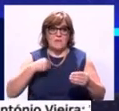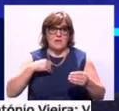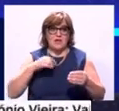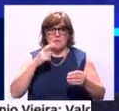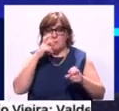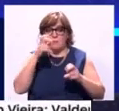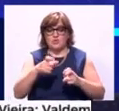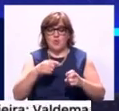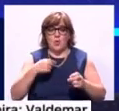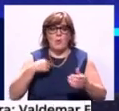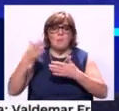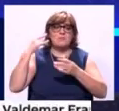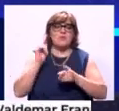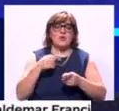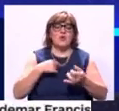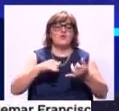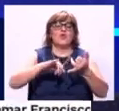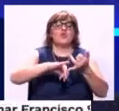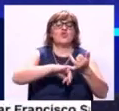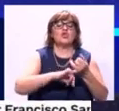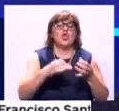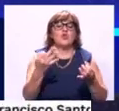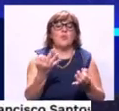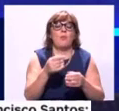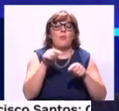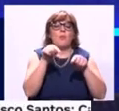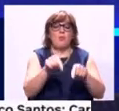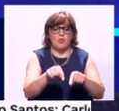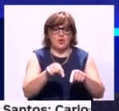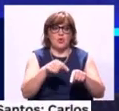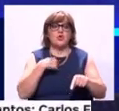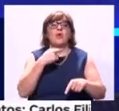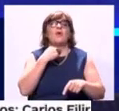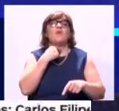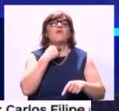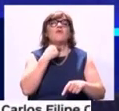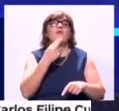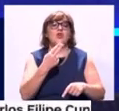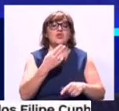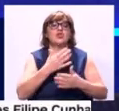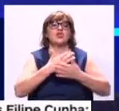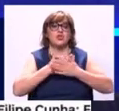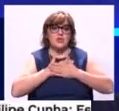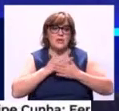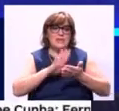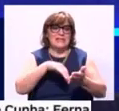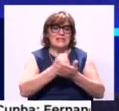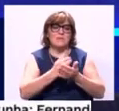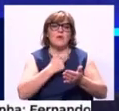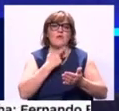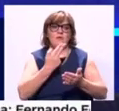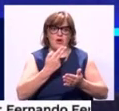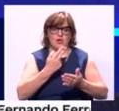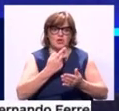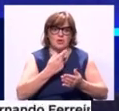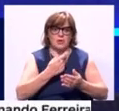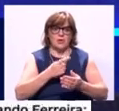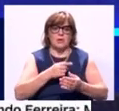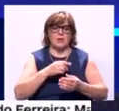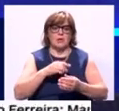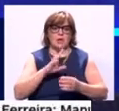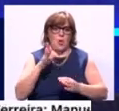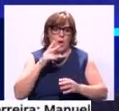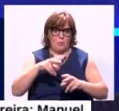o meu passado? Sou sócio do Futebol Clube Porto. Muito sou bem. Uma voz, sou e serei sempre uma voz ativa. E também